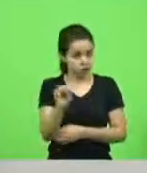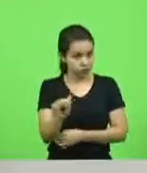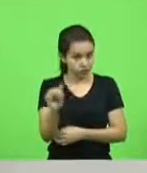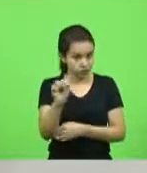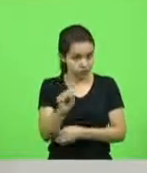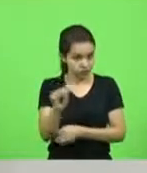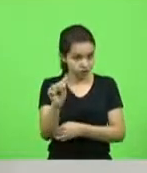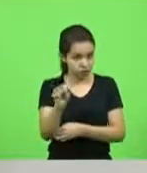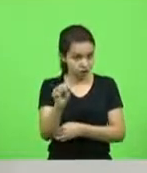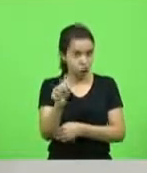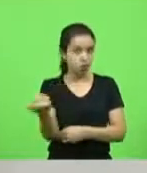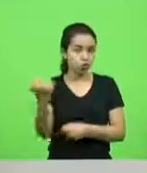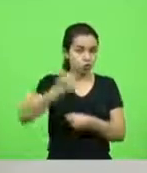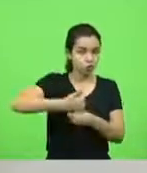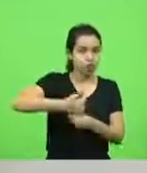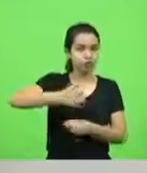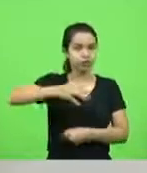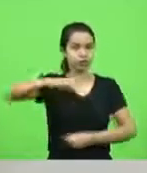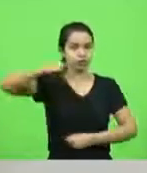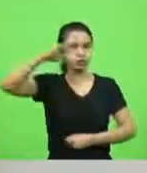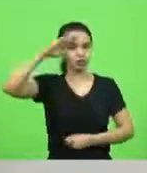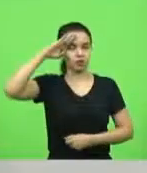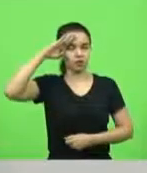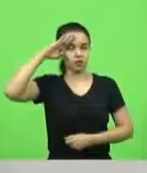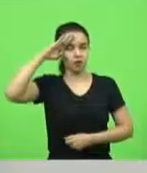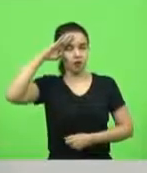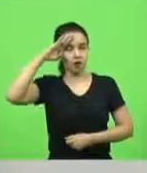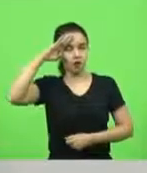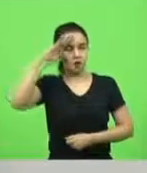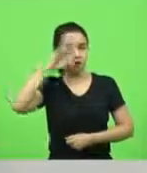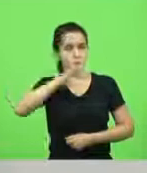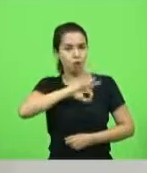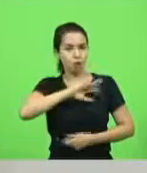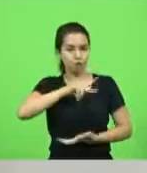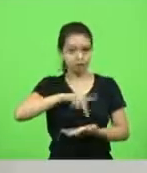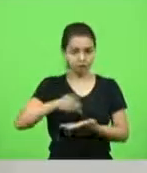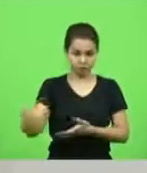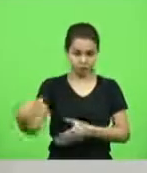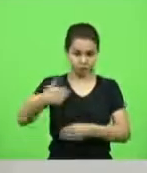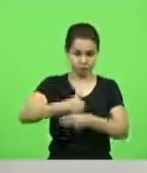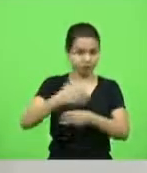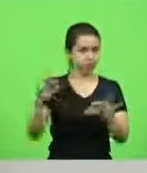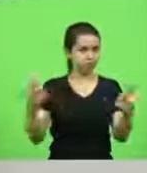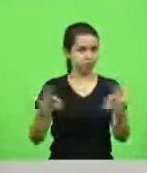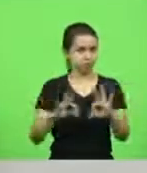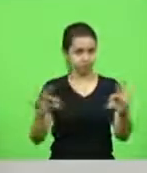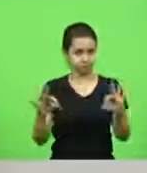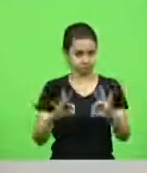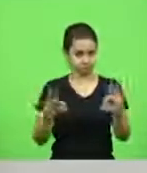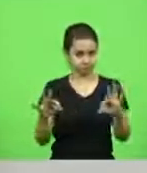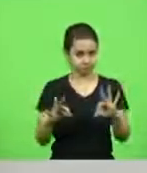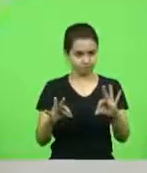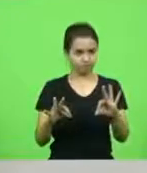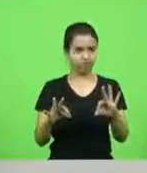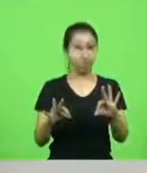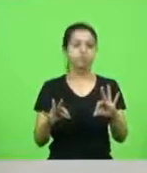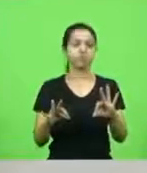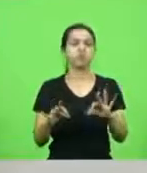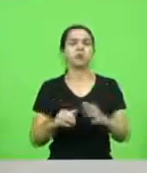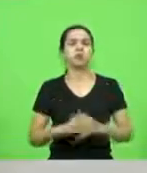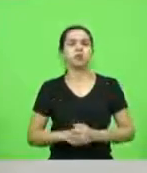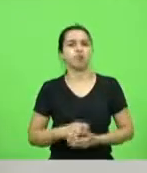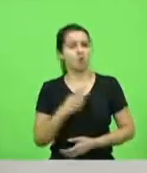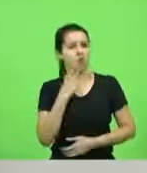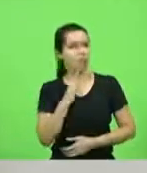nenhum oficial entrou no meu gabinete sendo contrário Coronel céu representante da Costa entrou lá dentro Lima meu